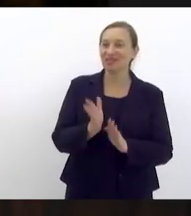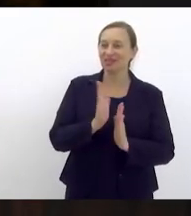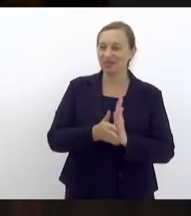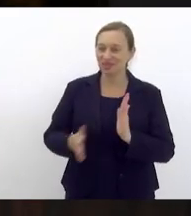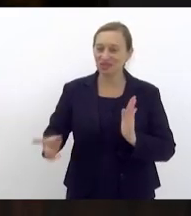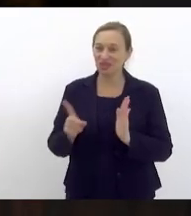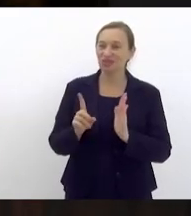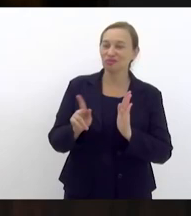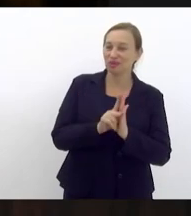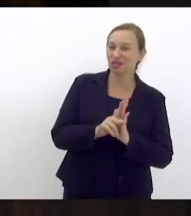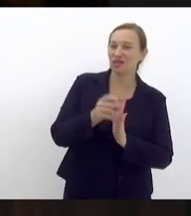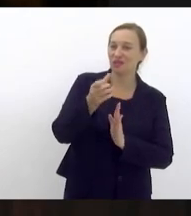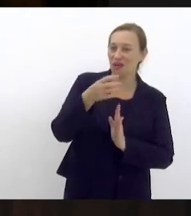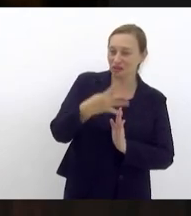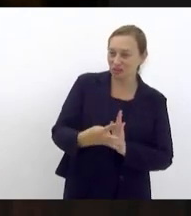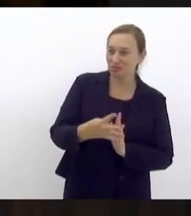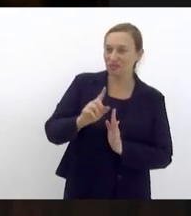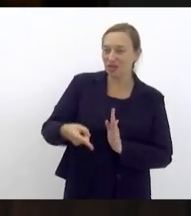4.056